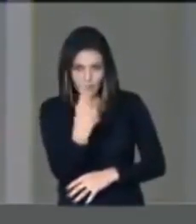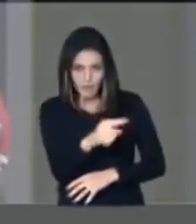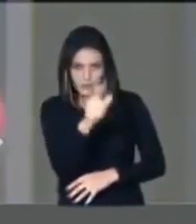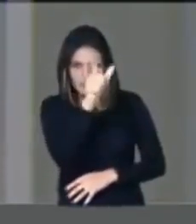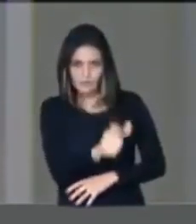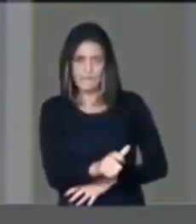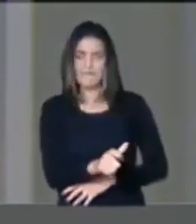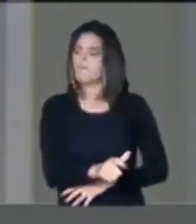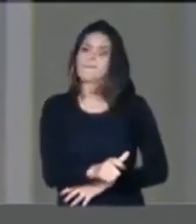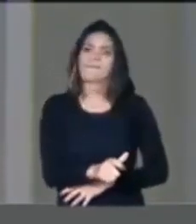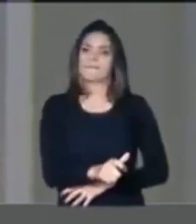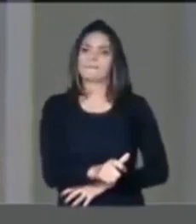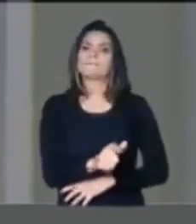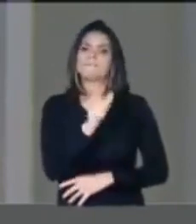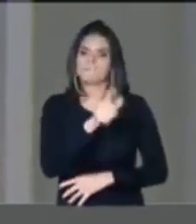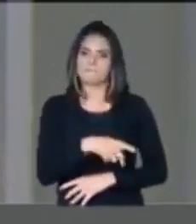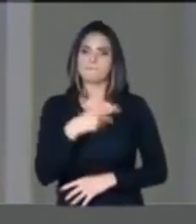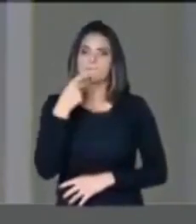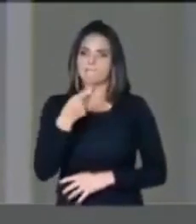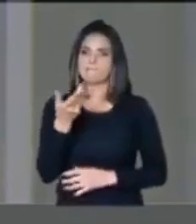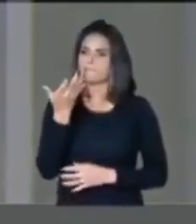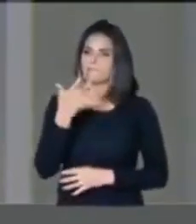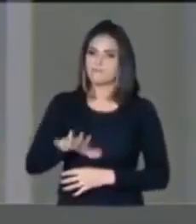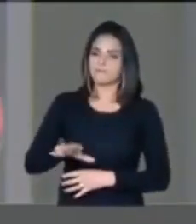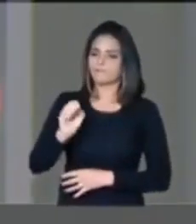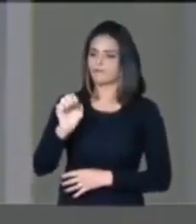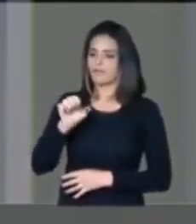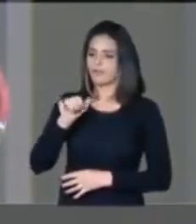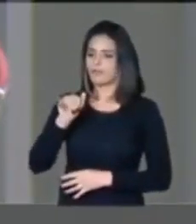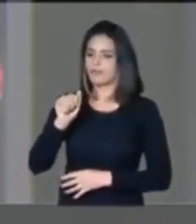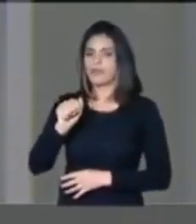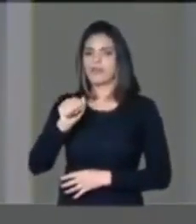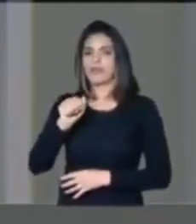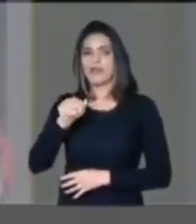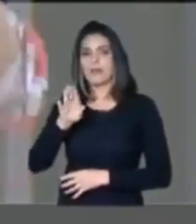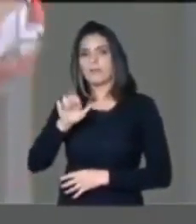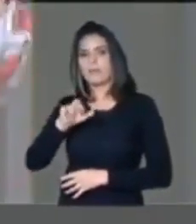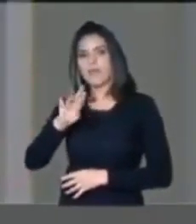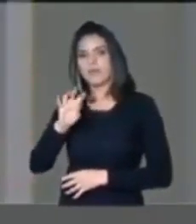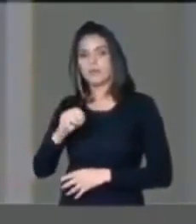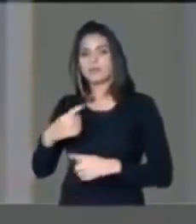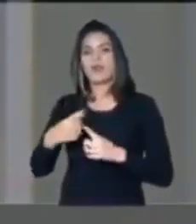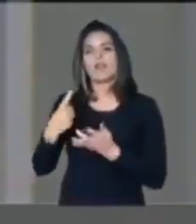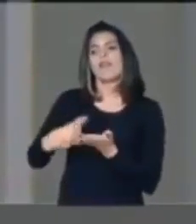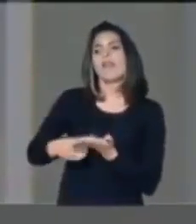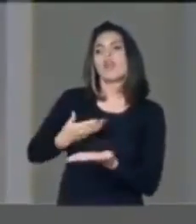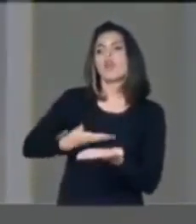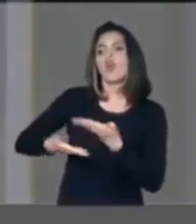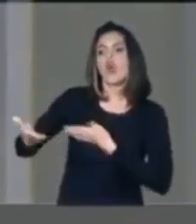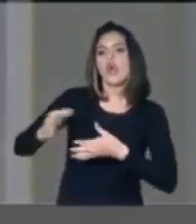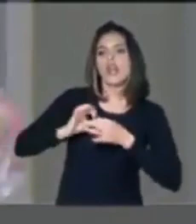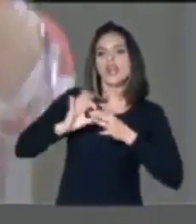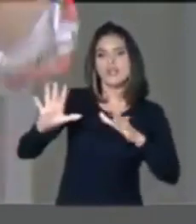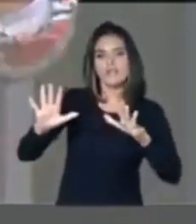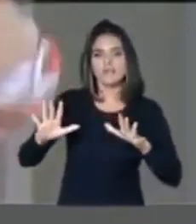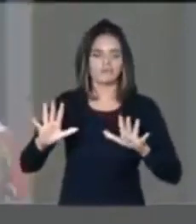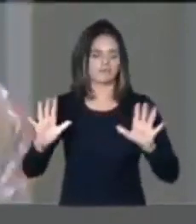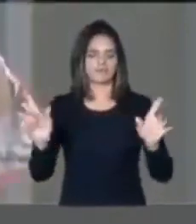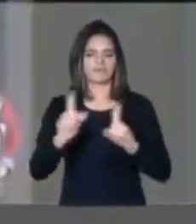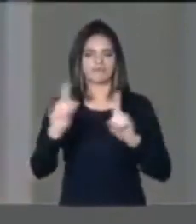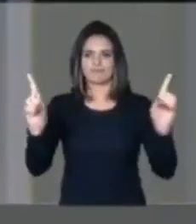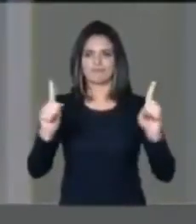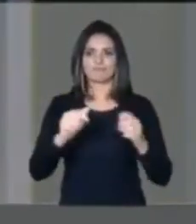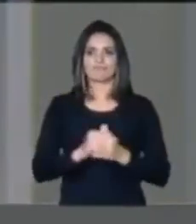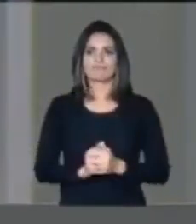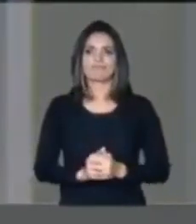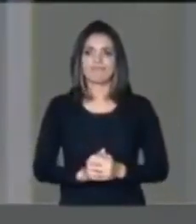na verdade, tem dito que não quer o semiaberto porque não quer negociar a sua liberdade. Por isso, meu